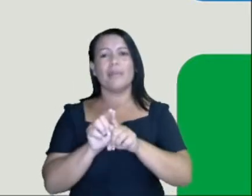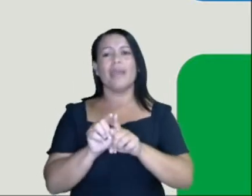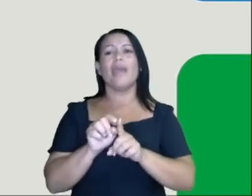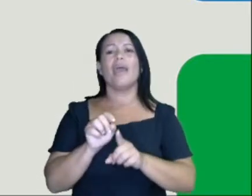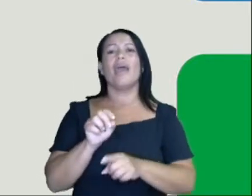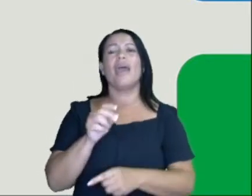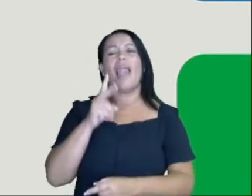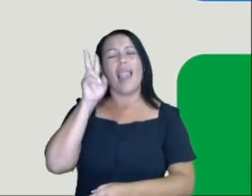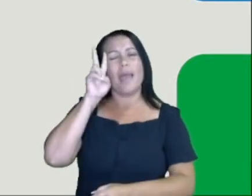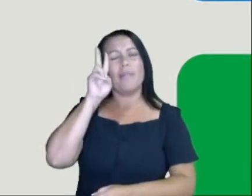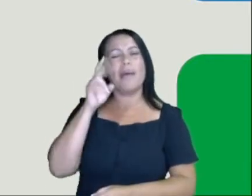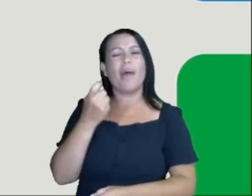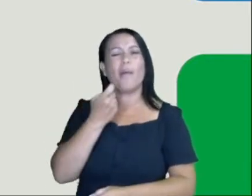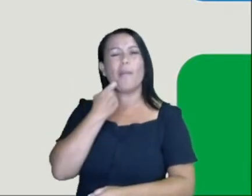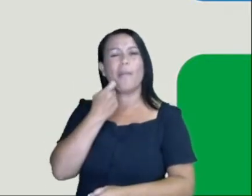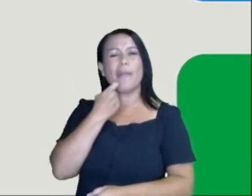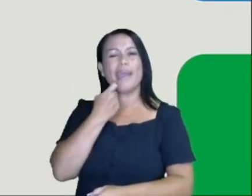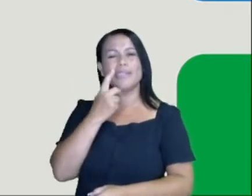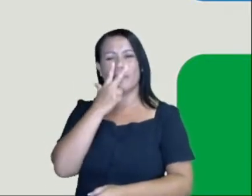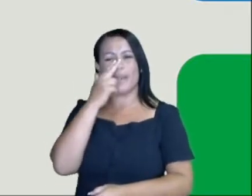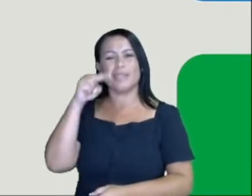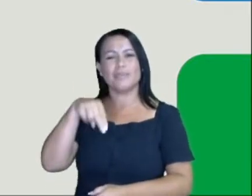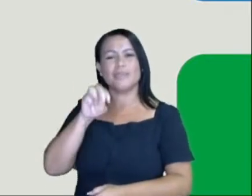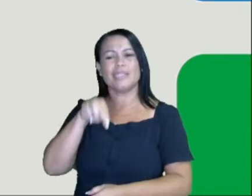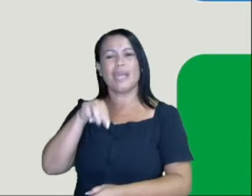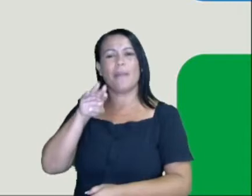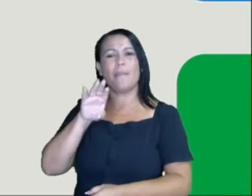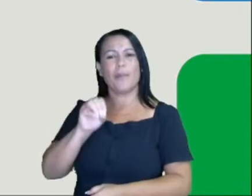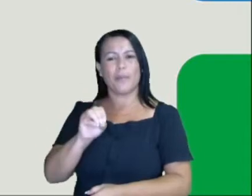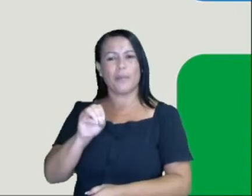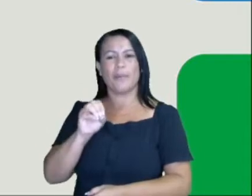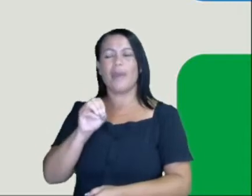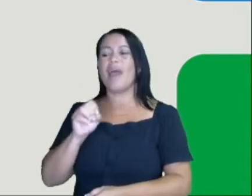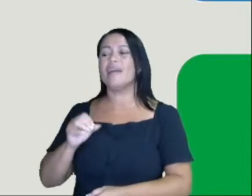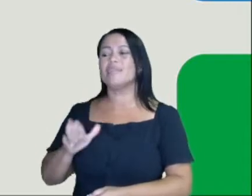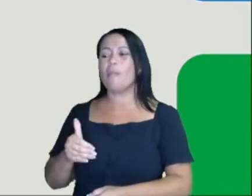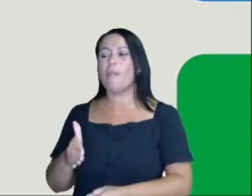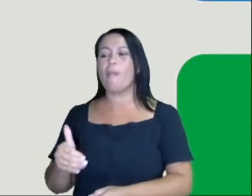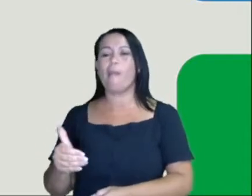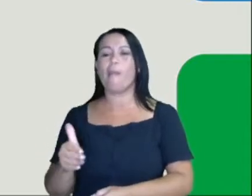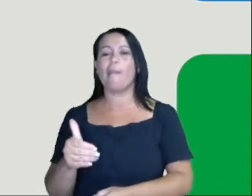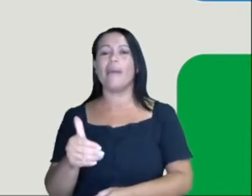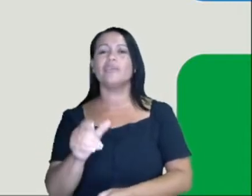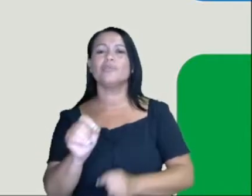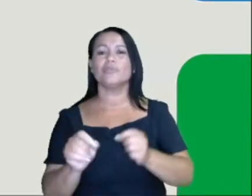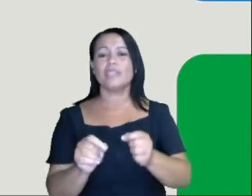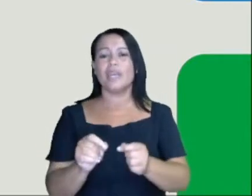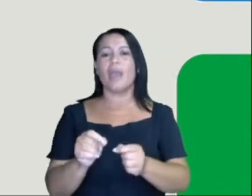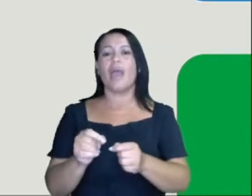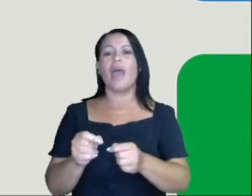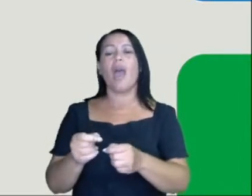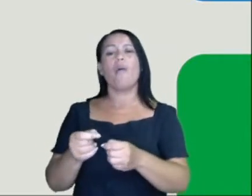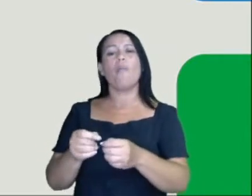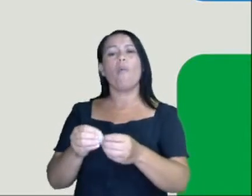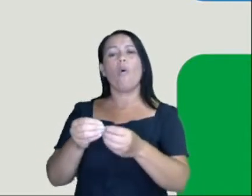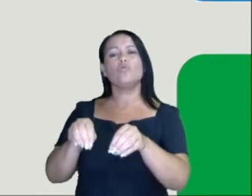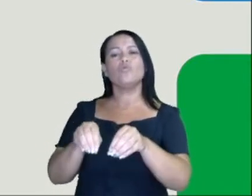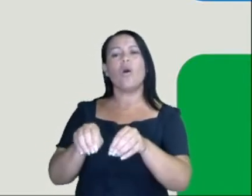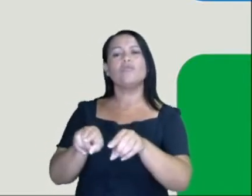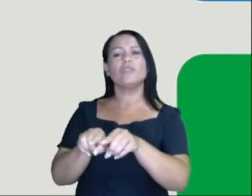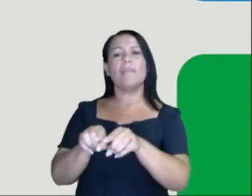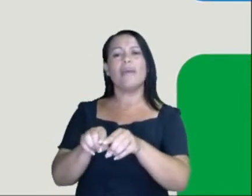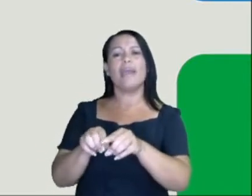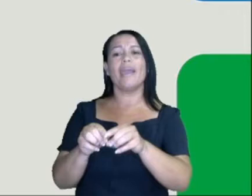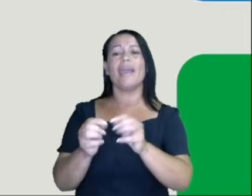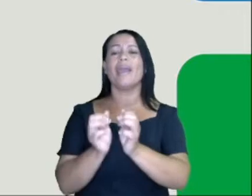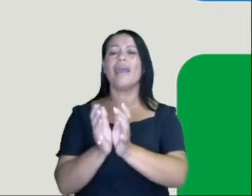aquele peixe-palhaço? Ele vive dentro da anêmona, põe seus ovos, ganha a proteção dela e também fornece alimentos para